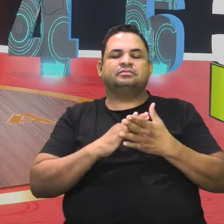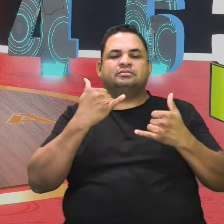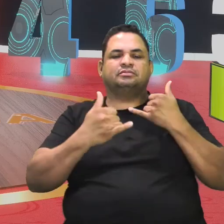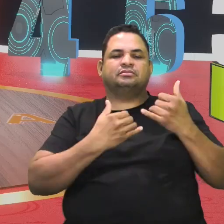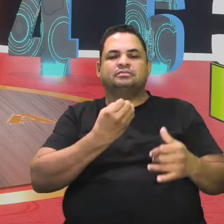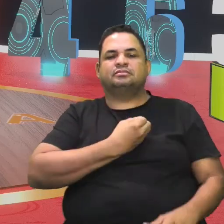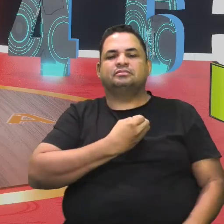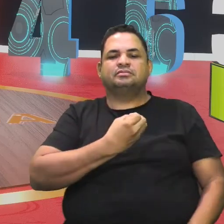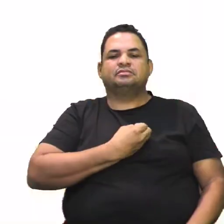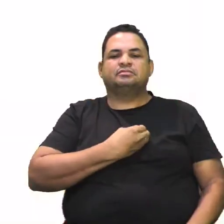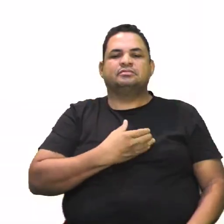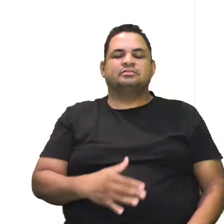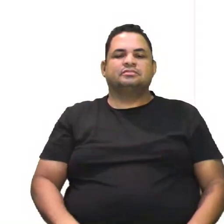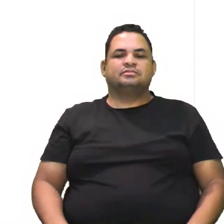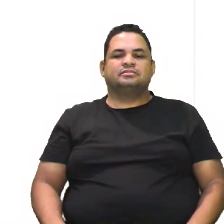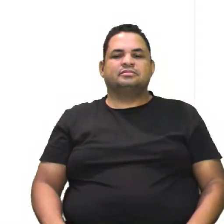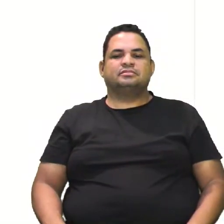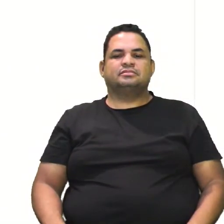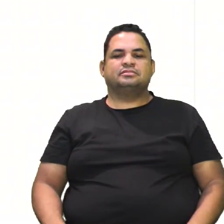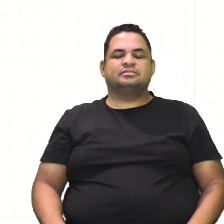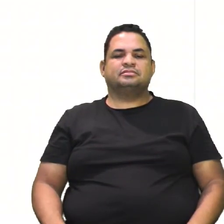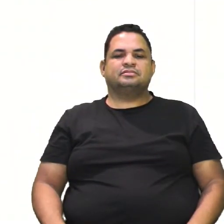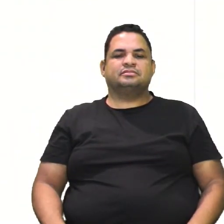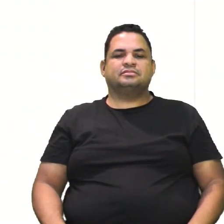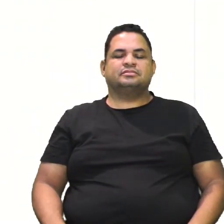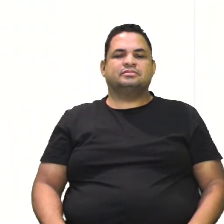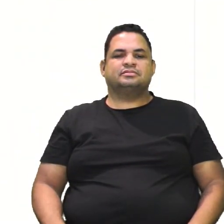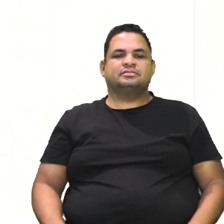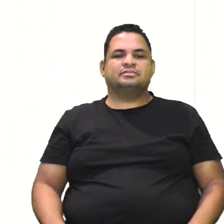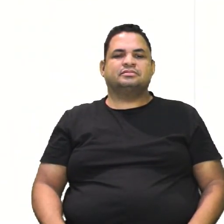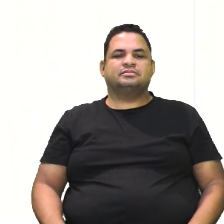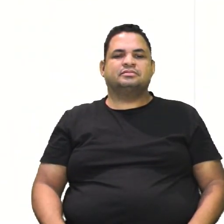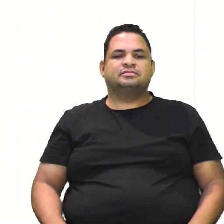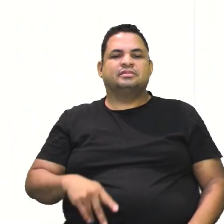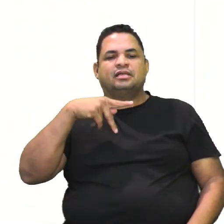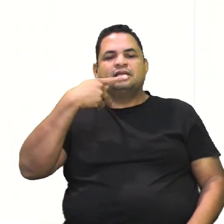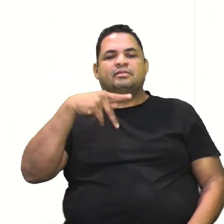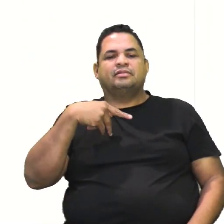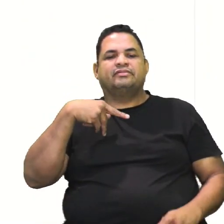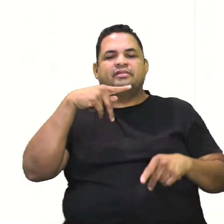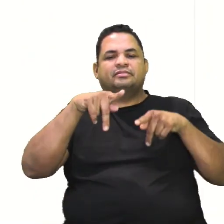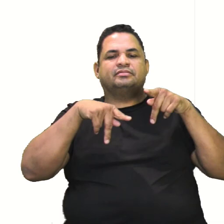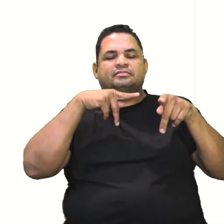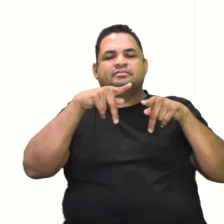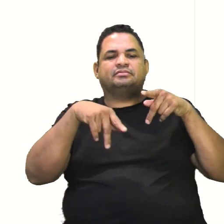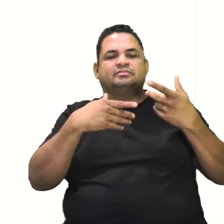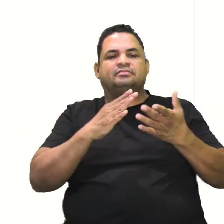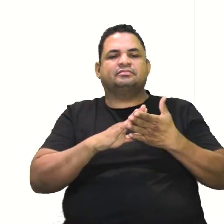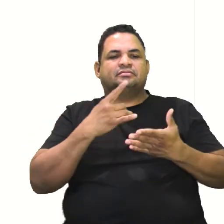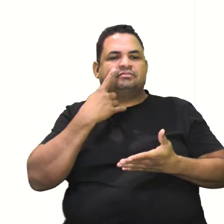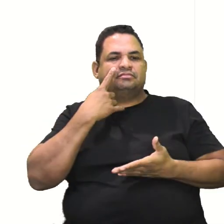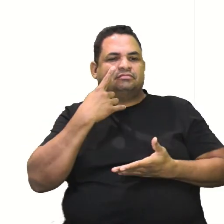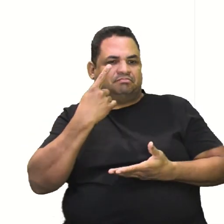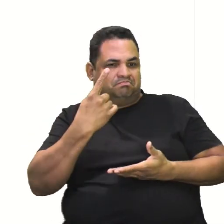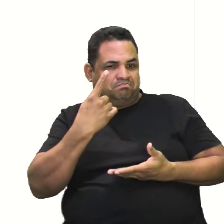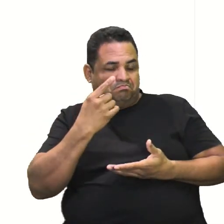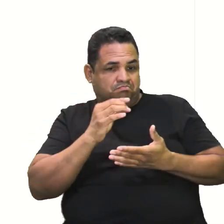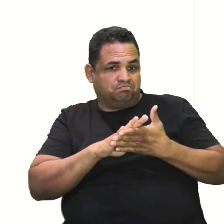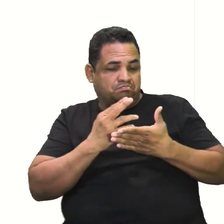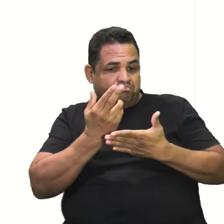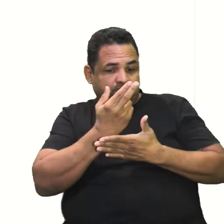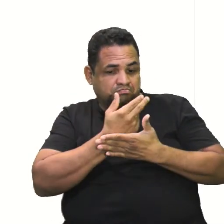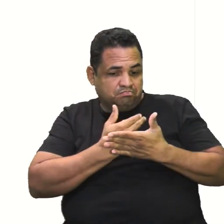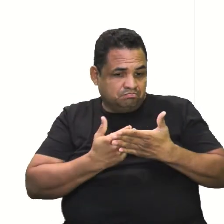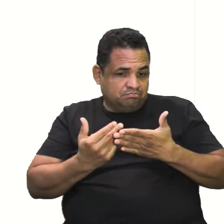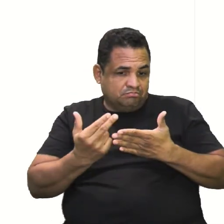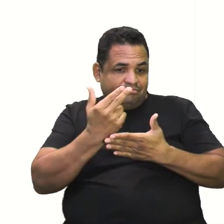brincando com os números, olha lá. Então, qual era a perguntinha da aula de hoje? Era um ditado popular? Isso, nós temos ali uma pessoa muito concentrada procurando